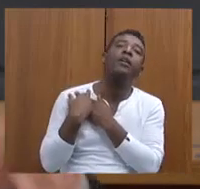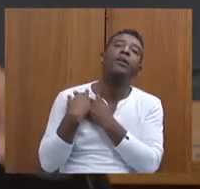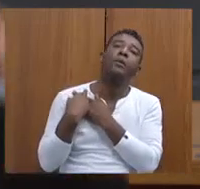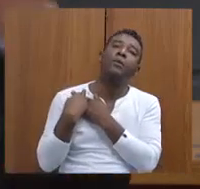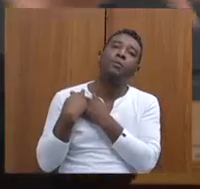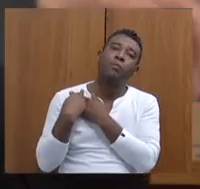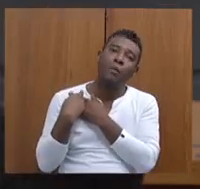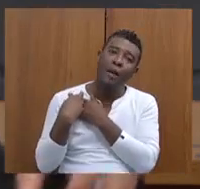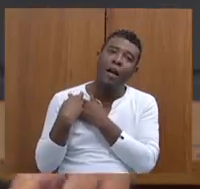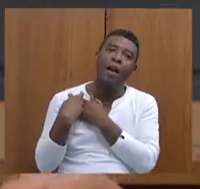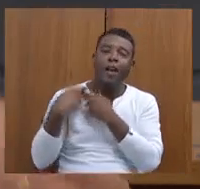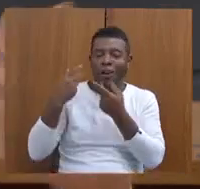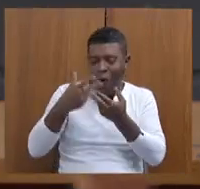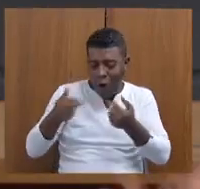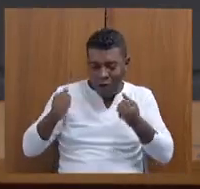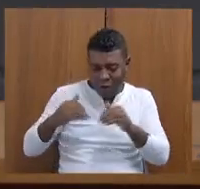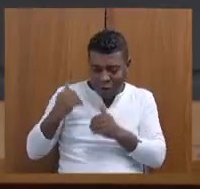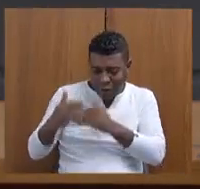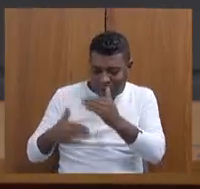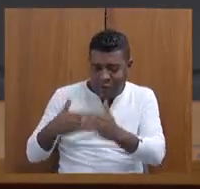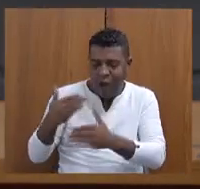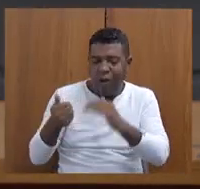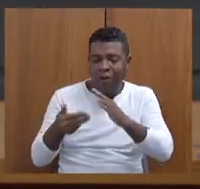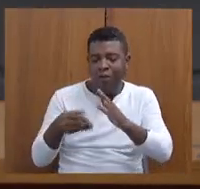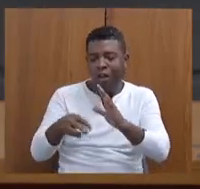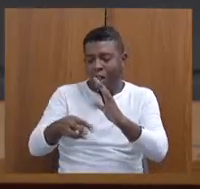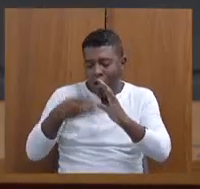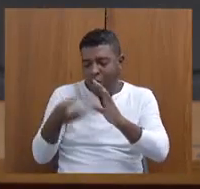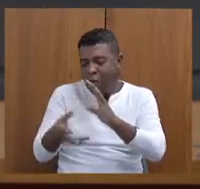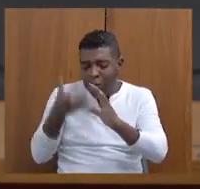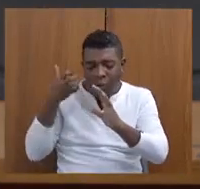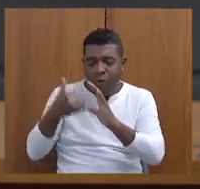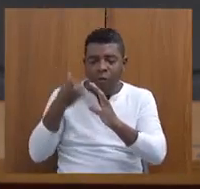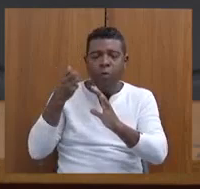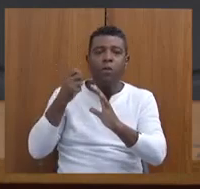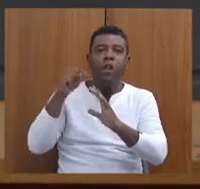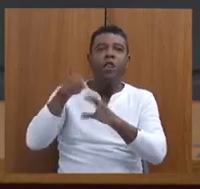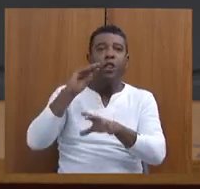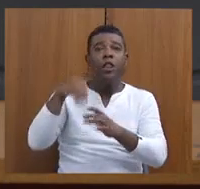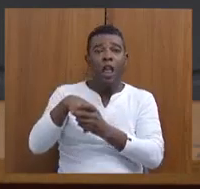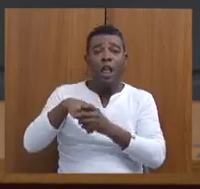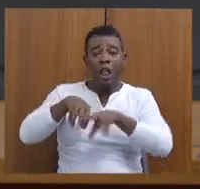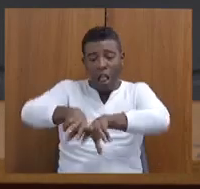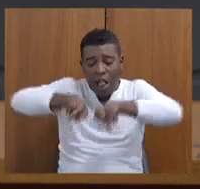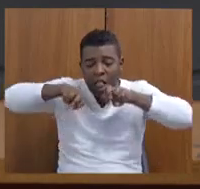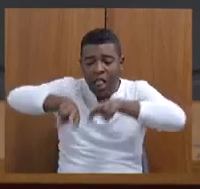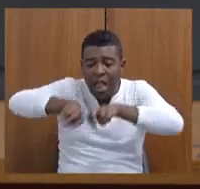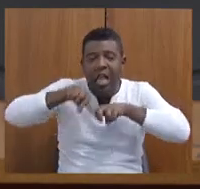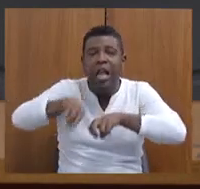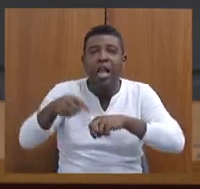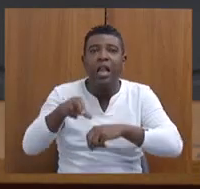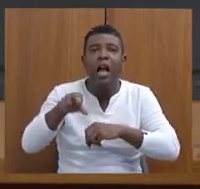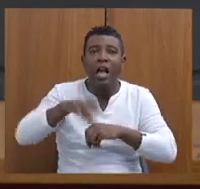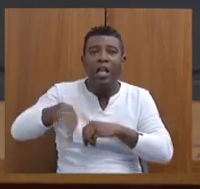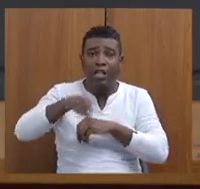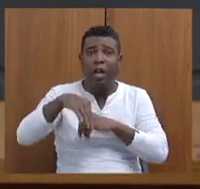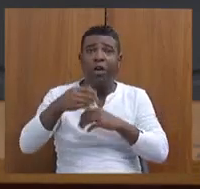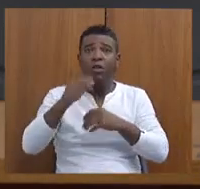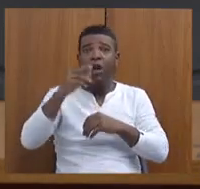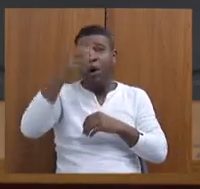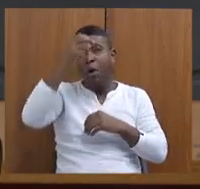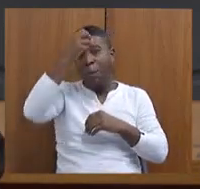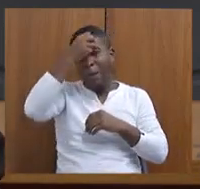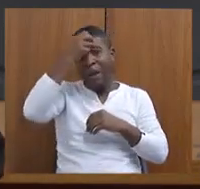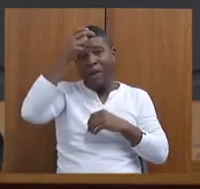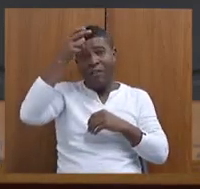torno daquilo que é desenvolvido que é extraído na região ele tem responsabilidade sim porque que eu citei o